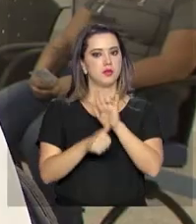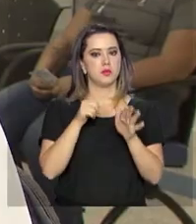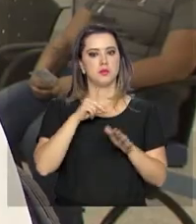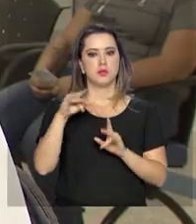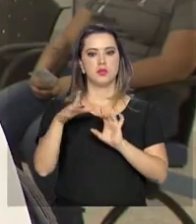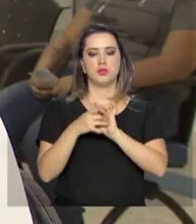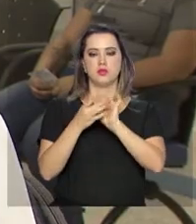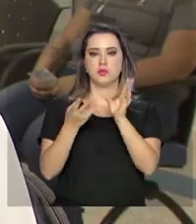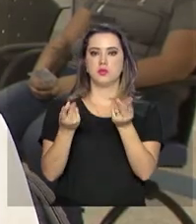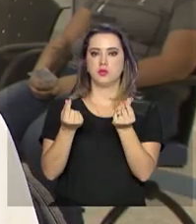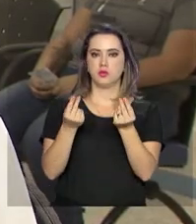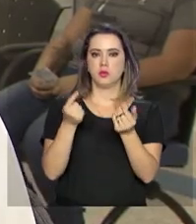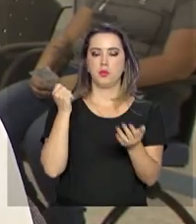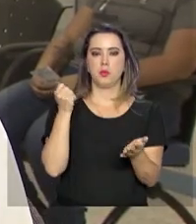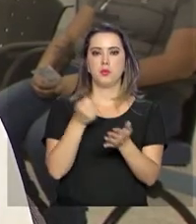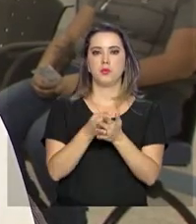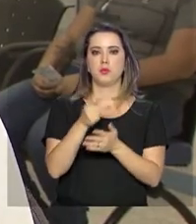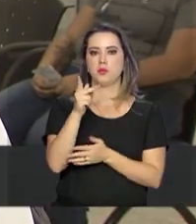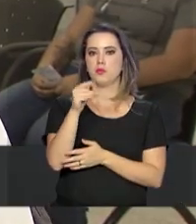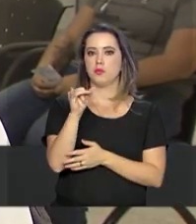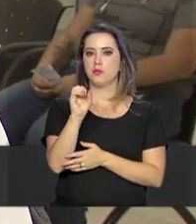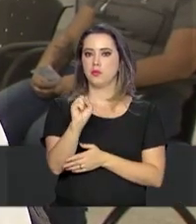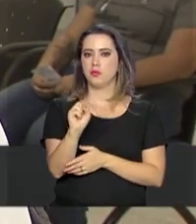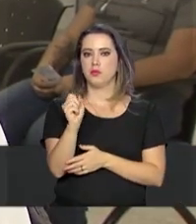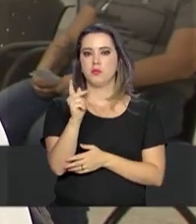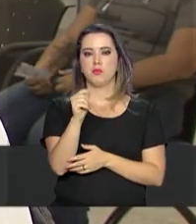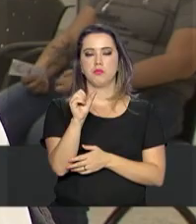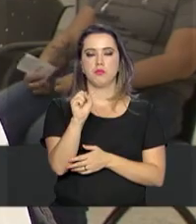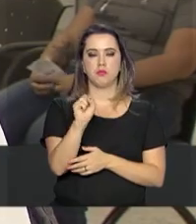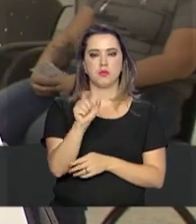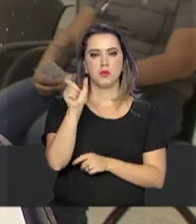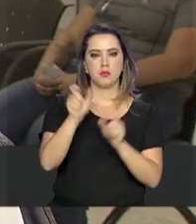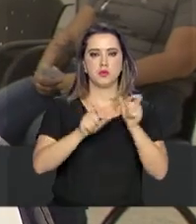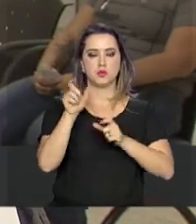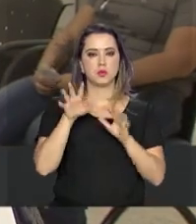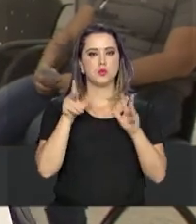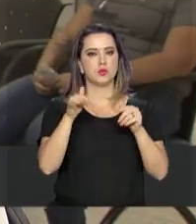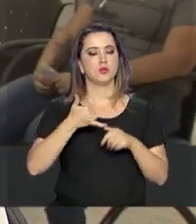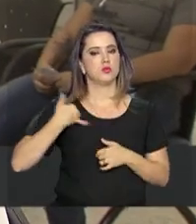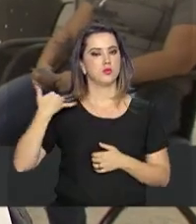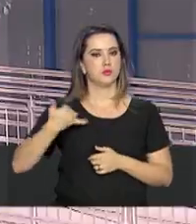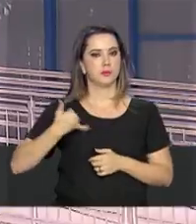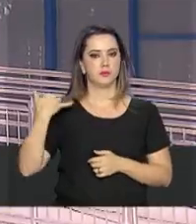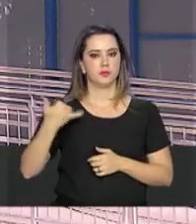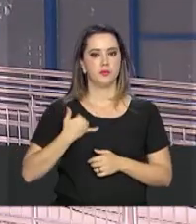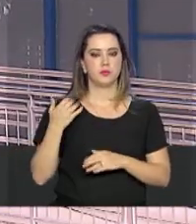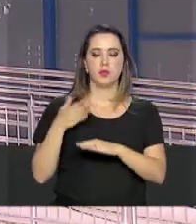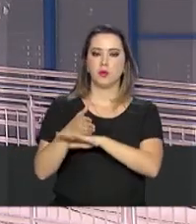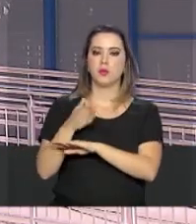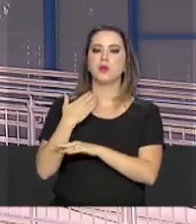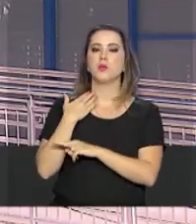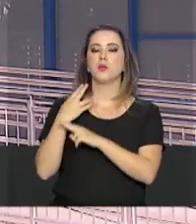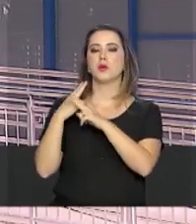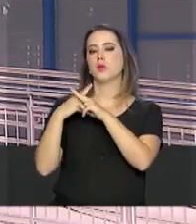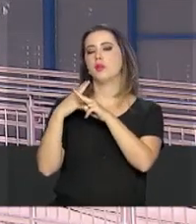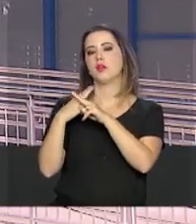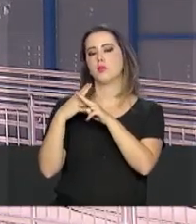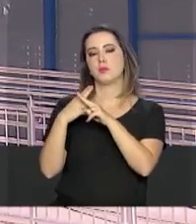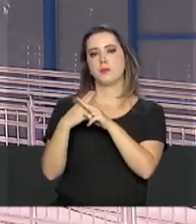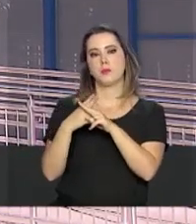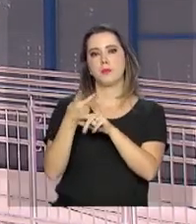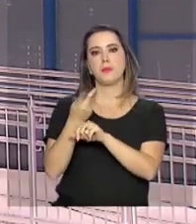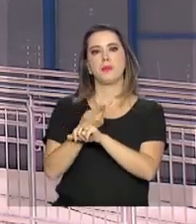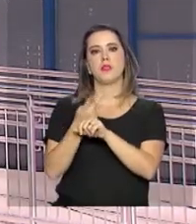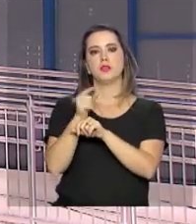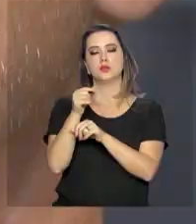de liberação do pagamento das cotas do fundo pis pasep para as pessoas de todas as idades para ir a uma agência da caixa econômica federal